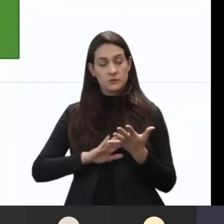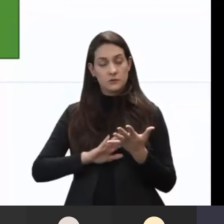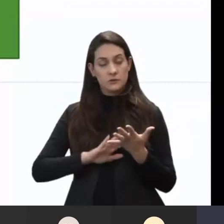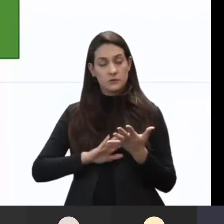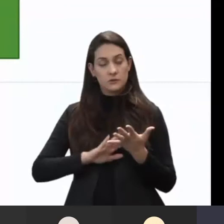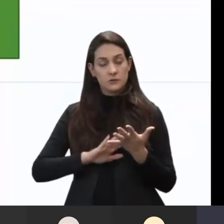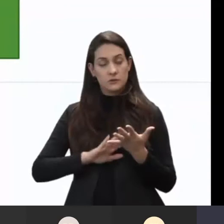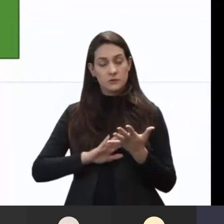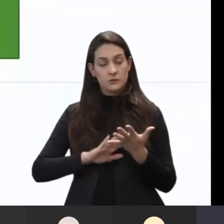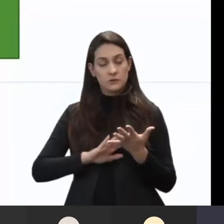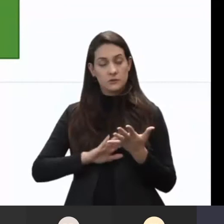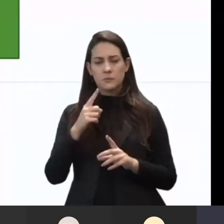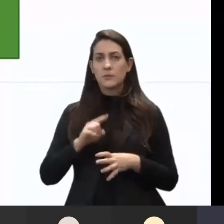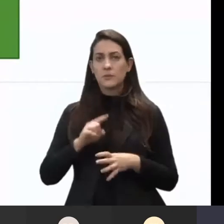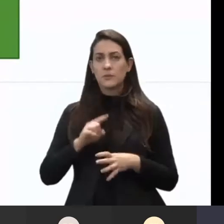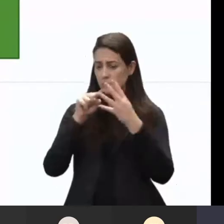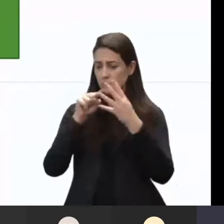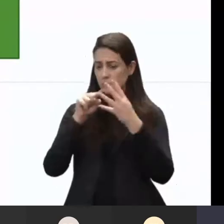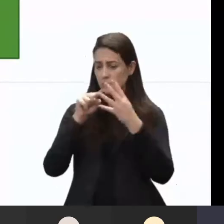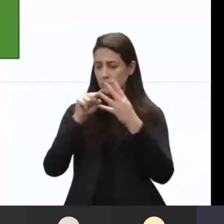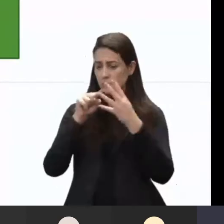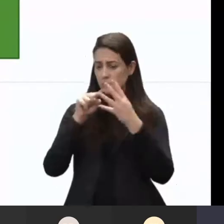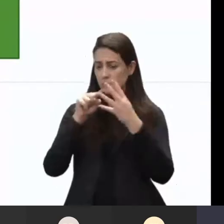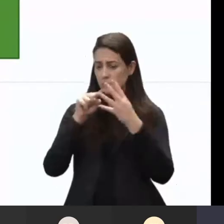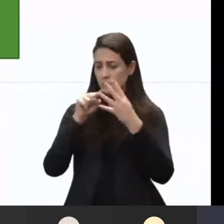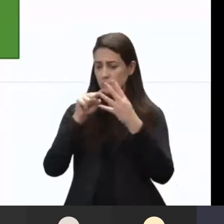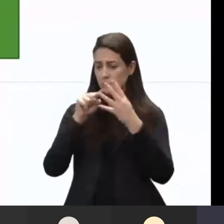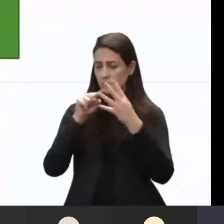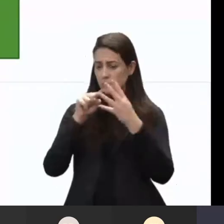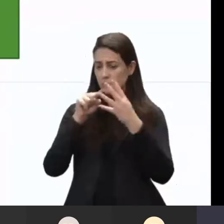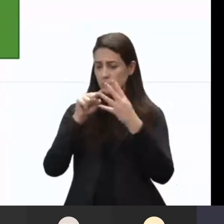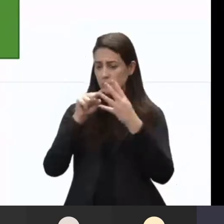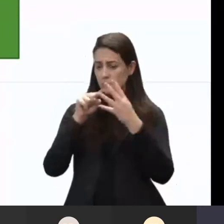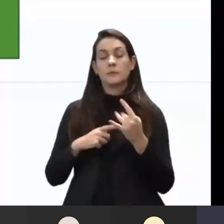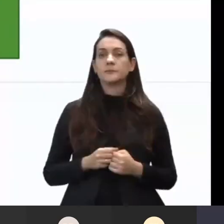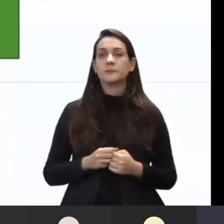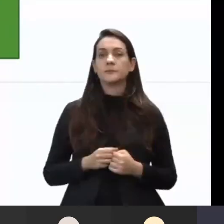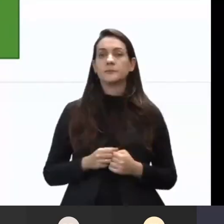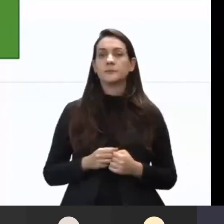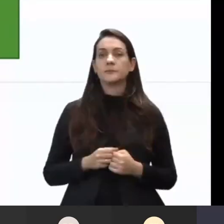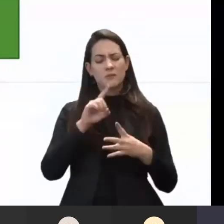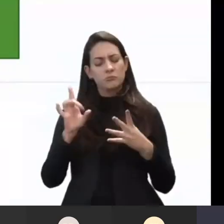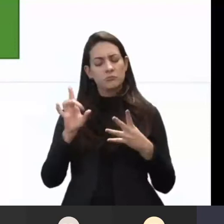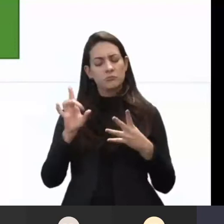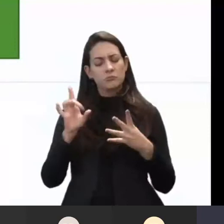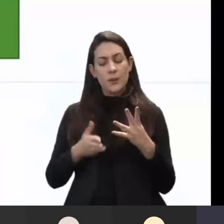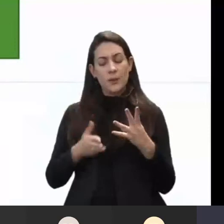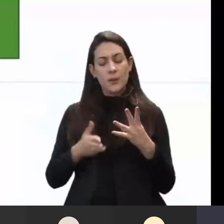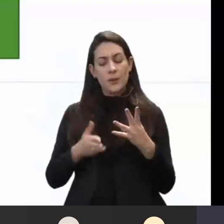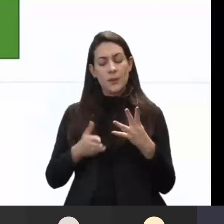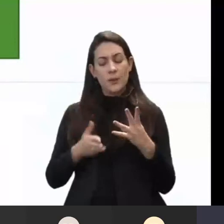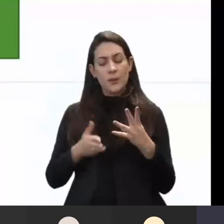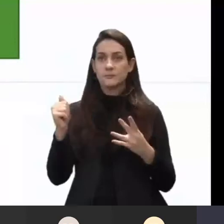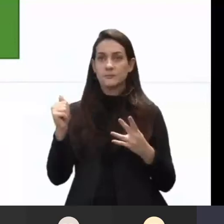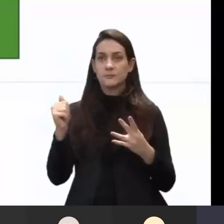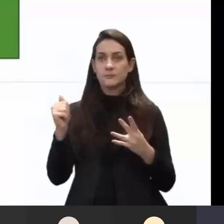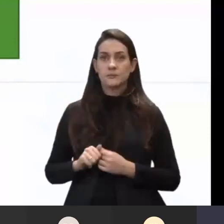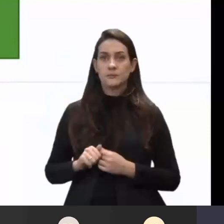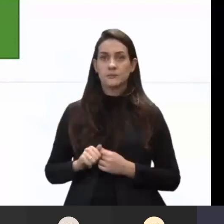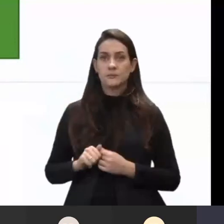você observe, desses 4 agentes químicos, qual foi o melhor agente, qual foi o